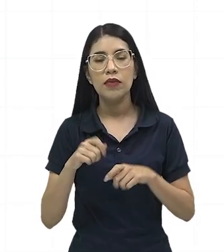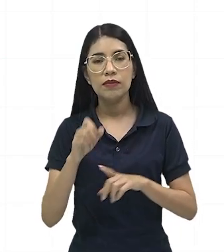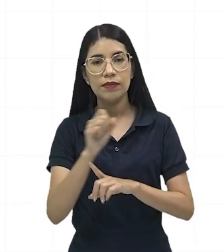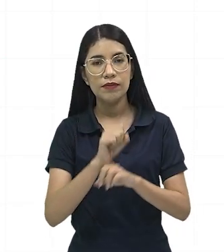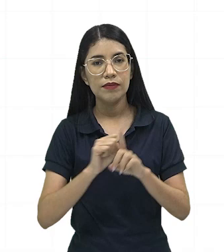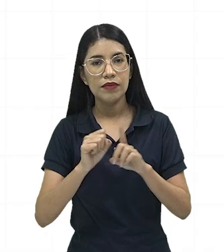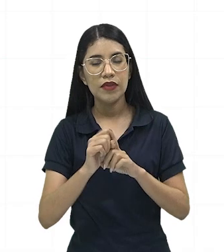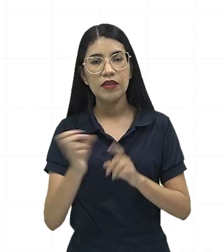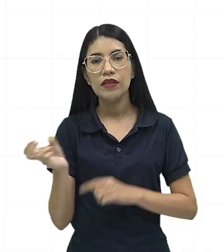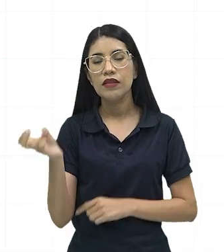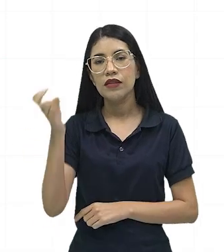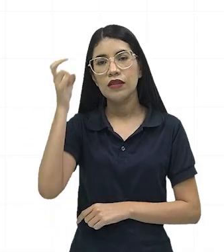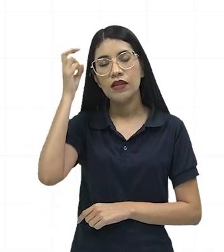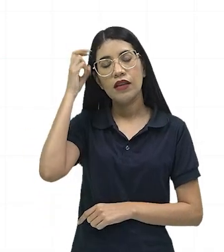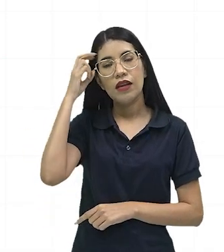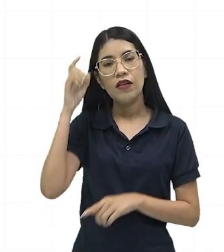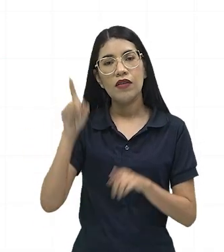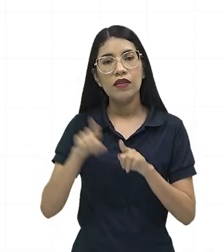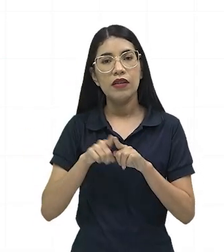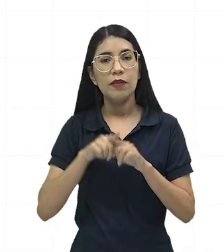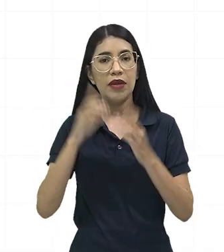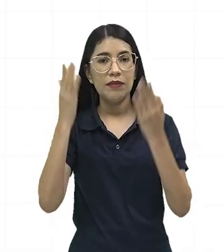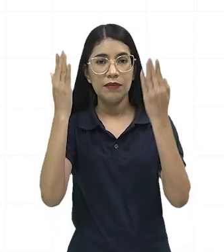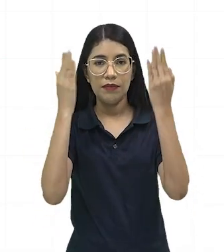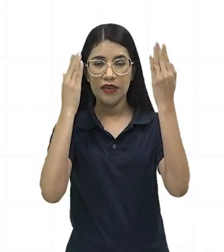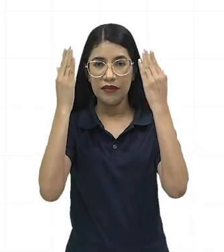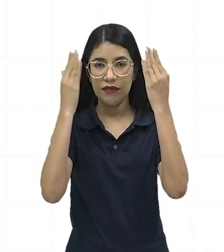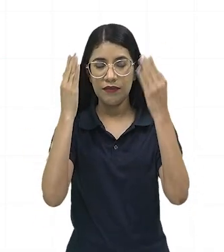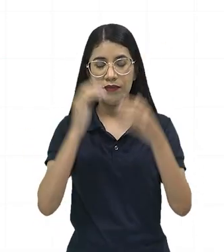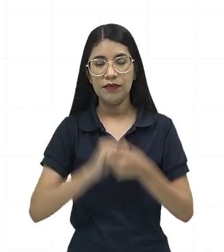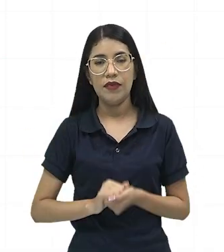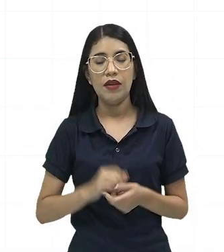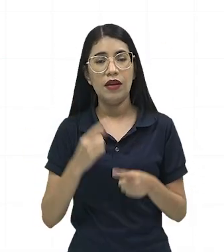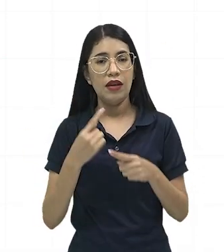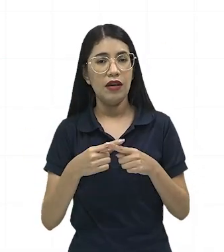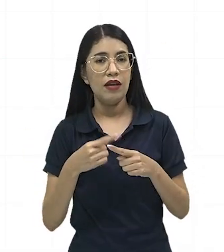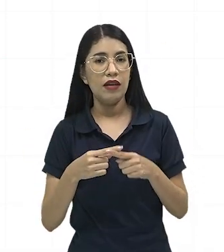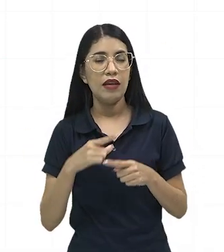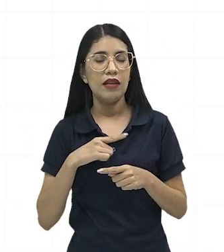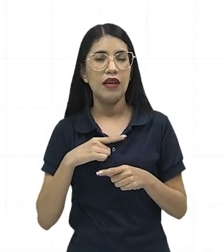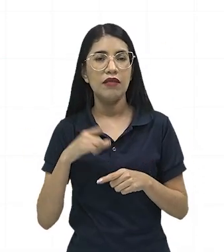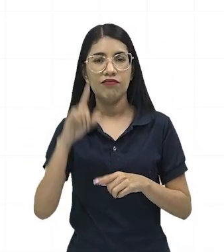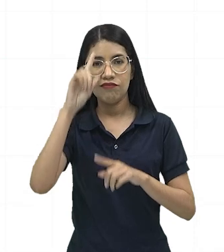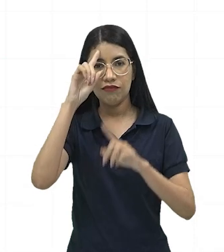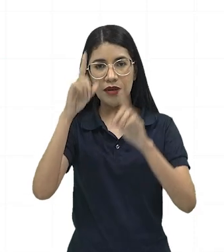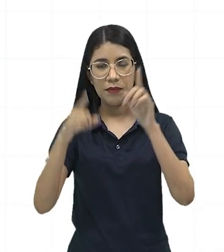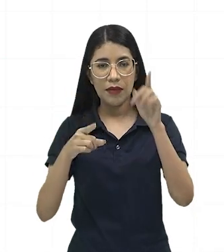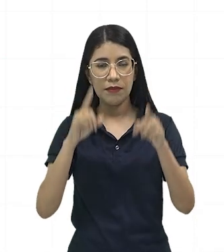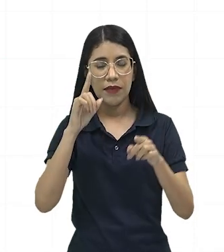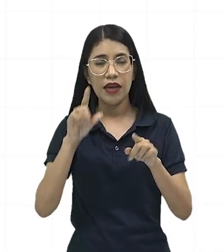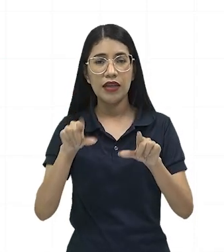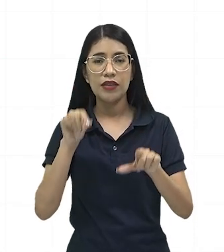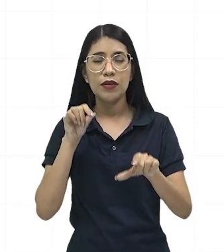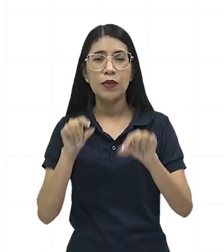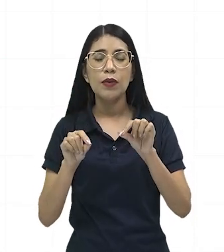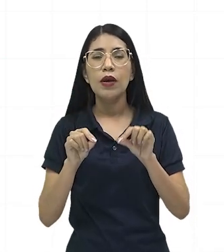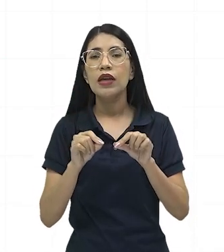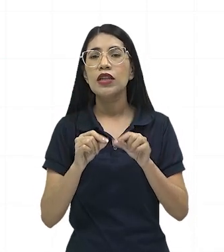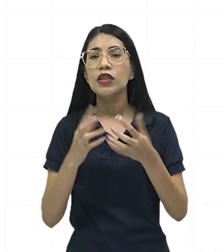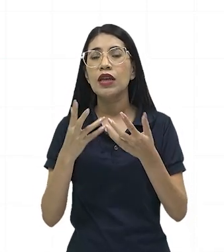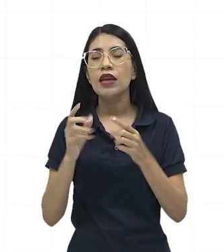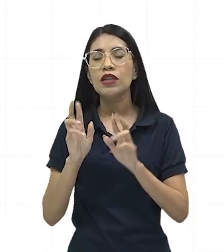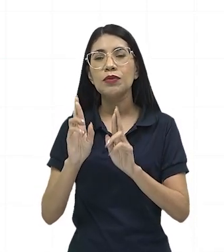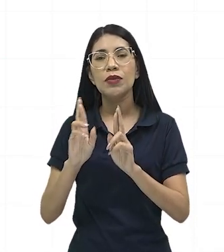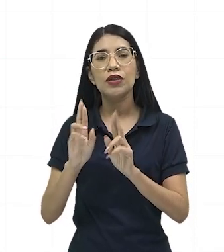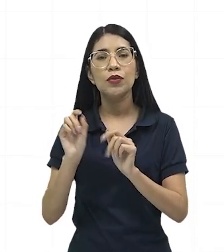social, cultural ou psicológica, pois tomam muitas decisões esperando a aprovação de algum tipo